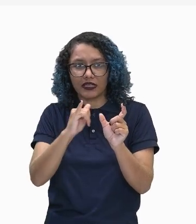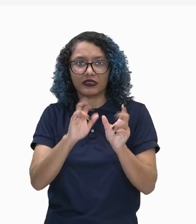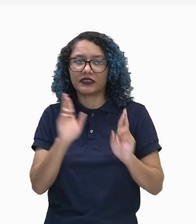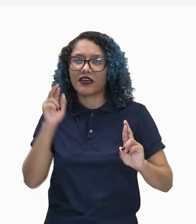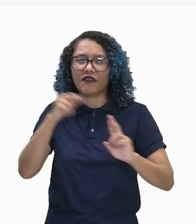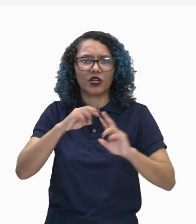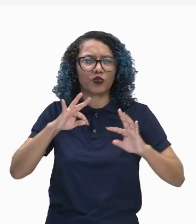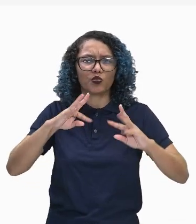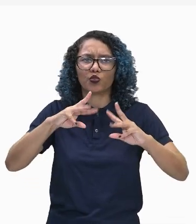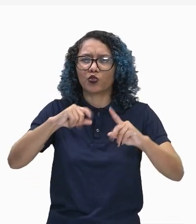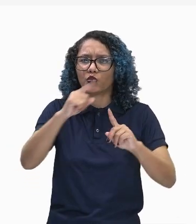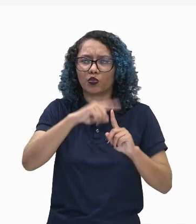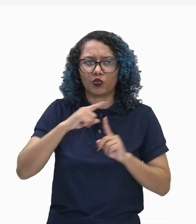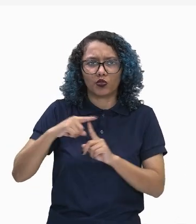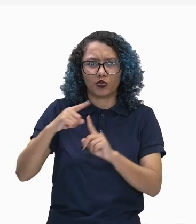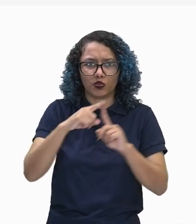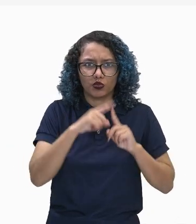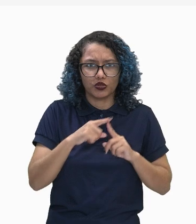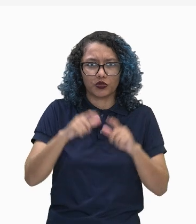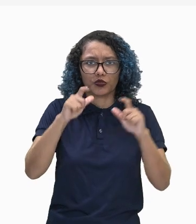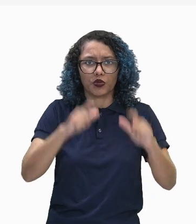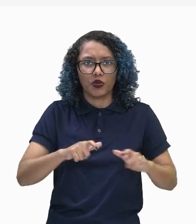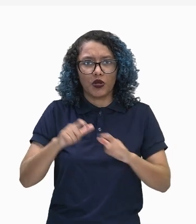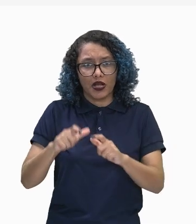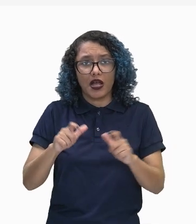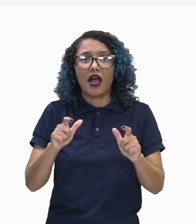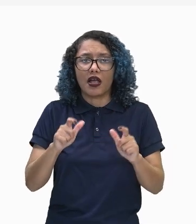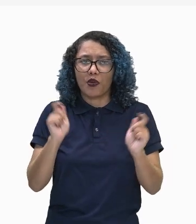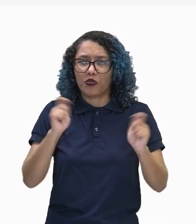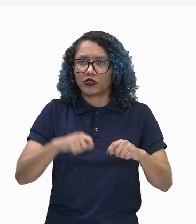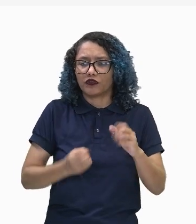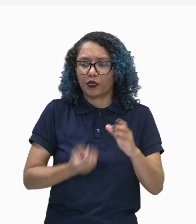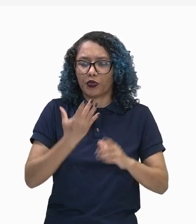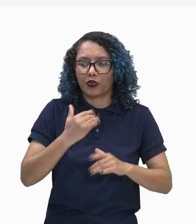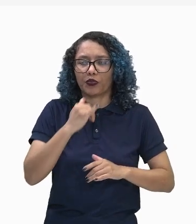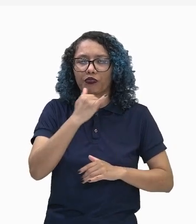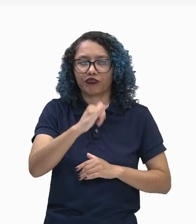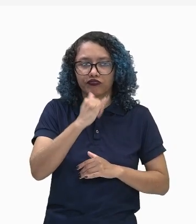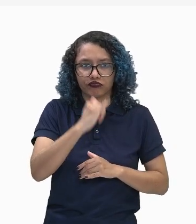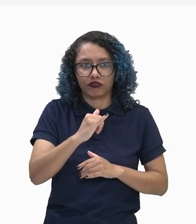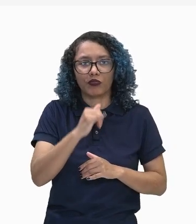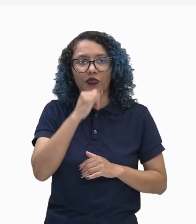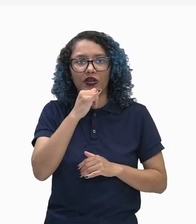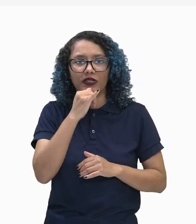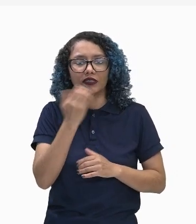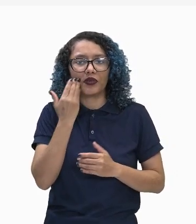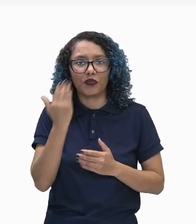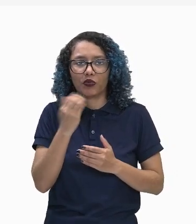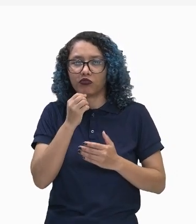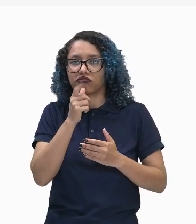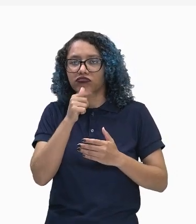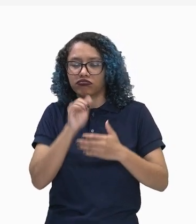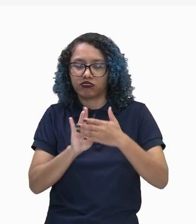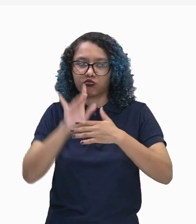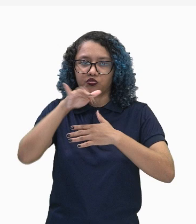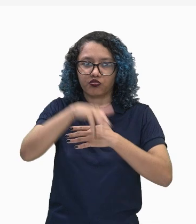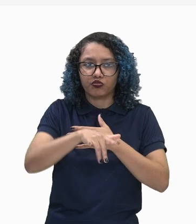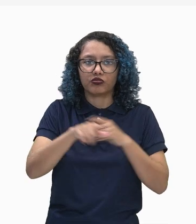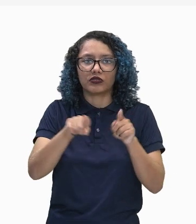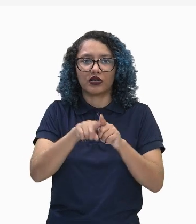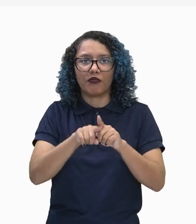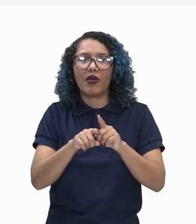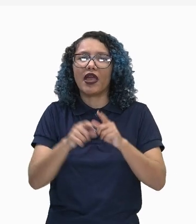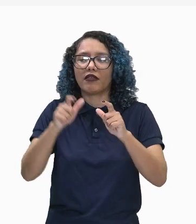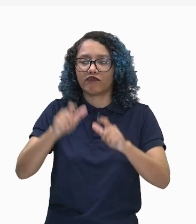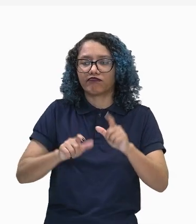tipos de usinas que produzem eletricidade, como as usinas hidrelétricas, termoelétricas, ou também